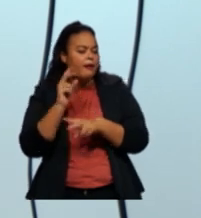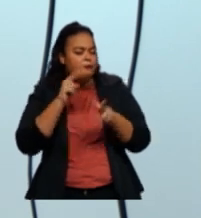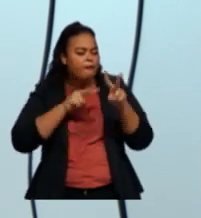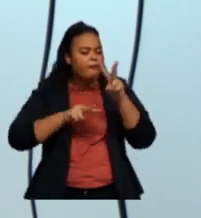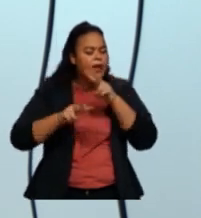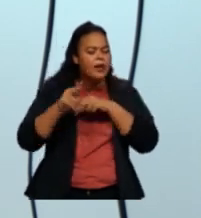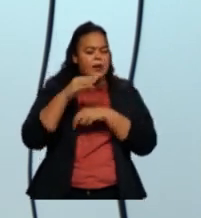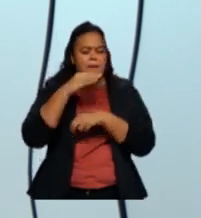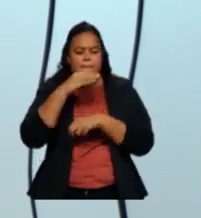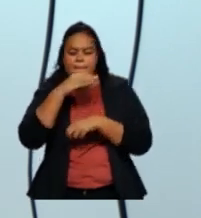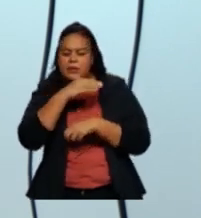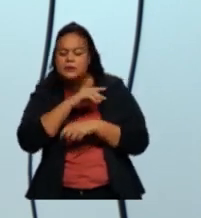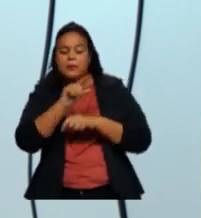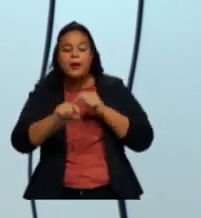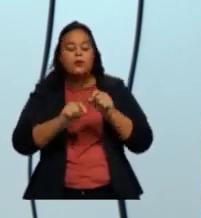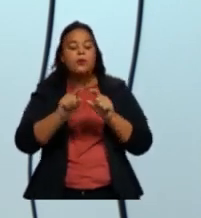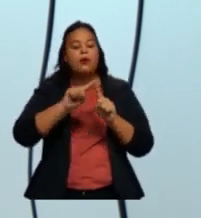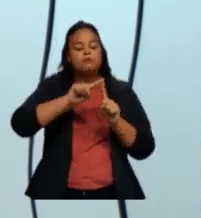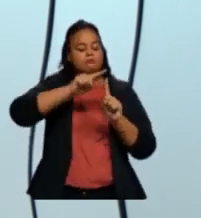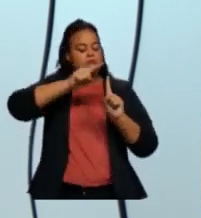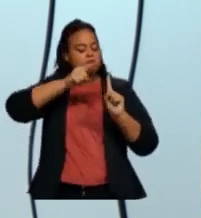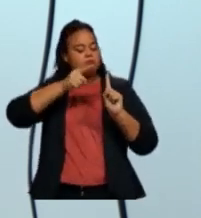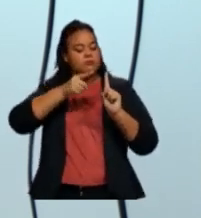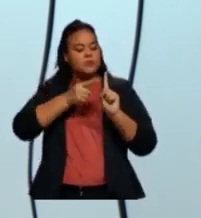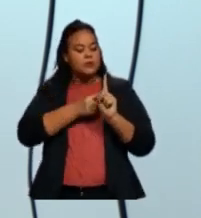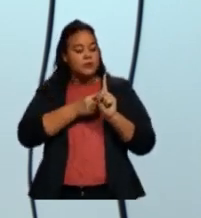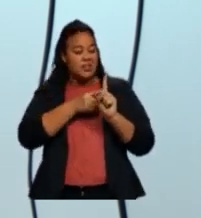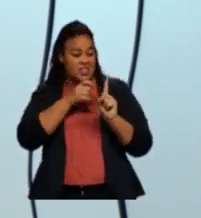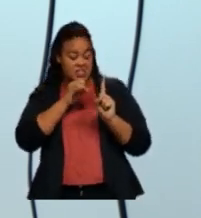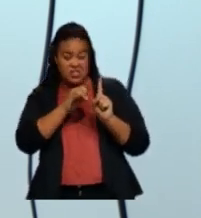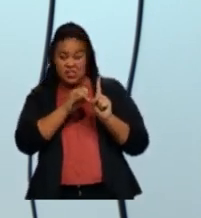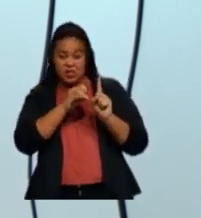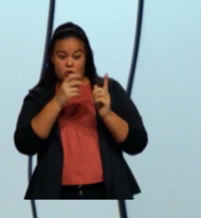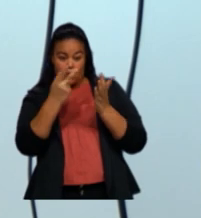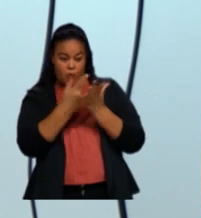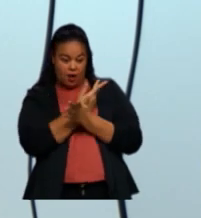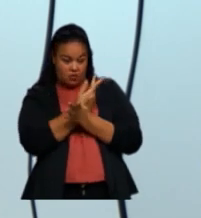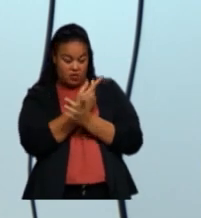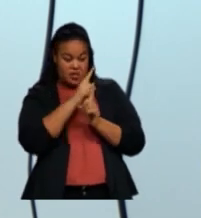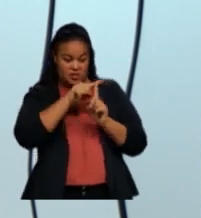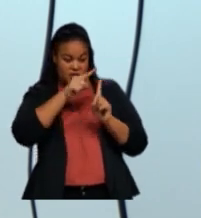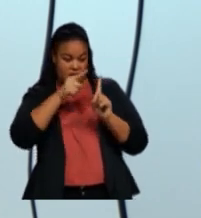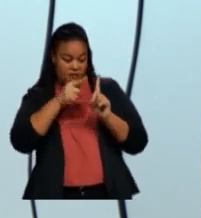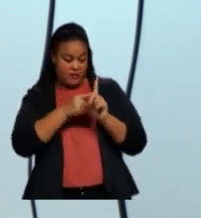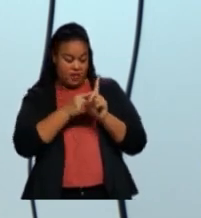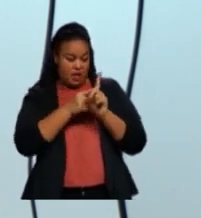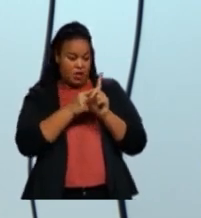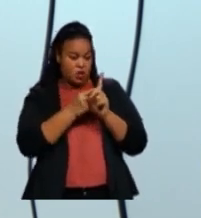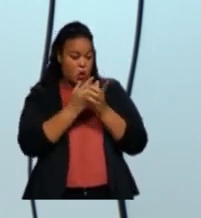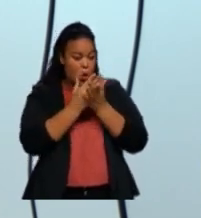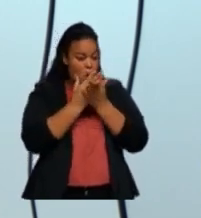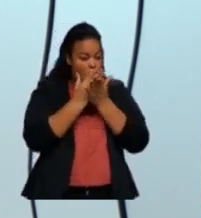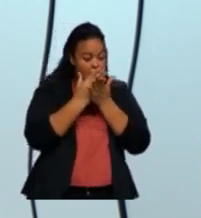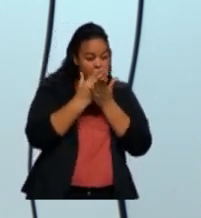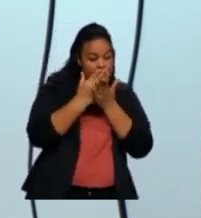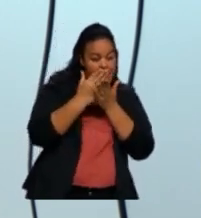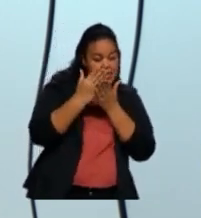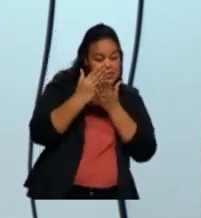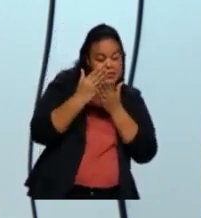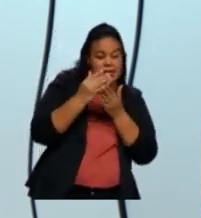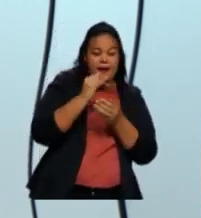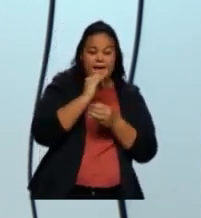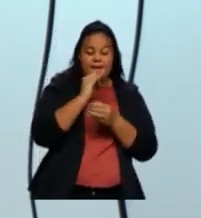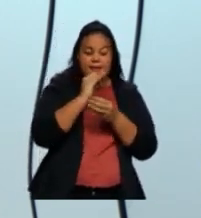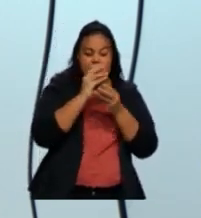Não ocorrendo a gravidez, aquele útero ele começa a descamar. É como se lá no útero, que tem